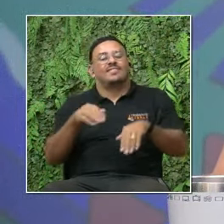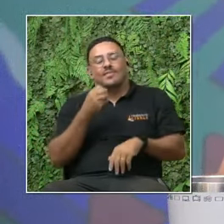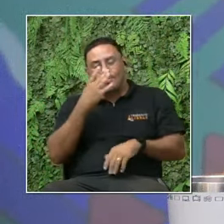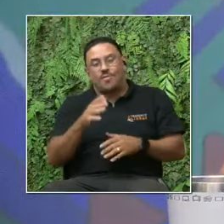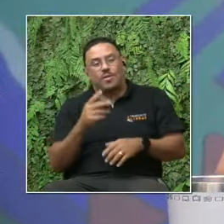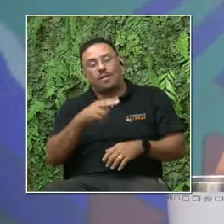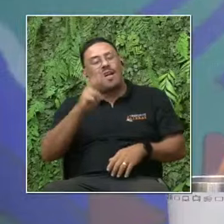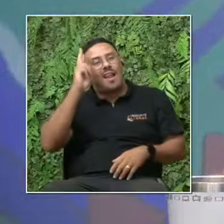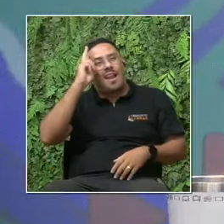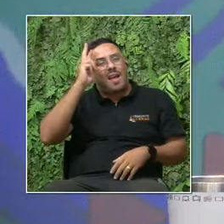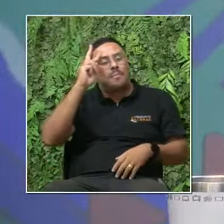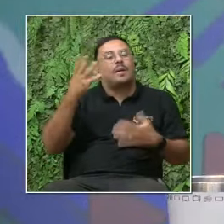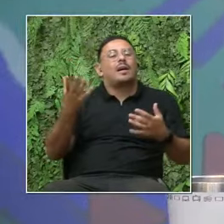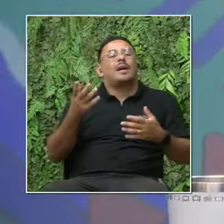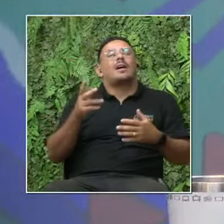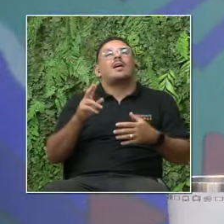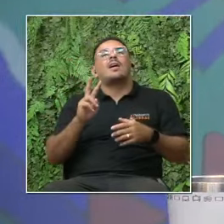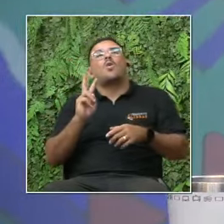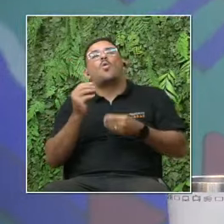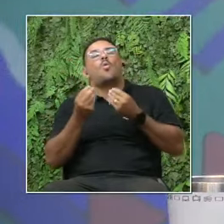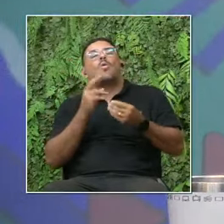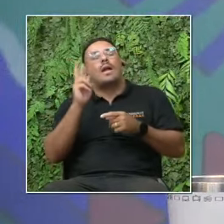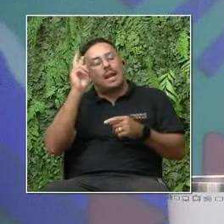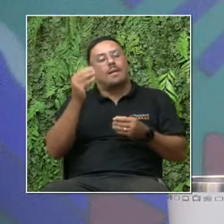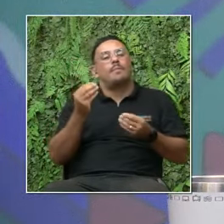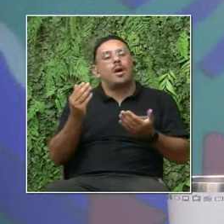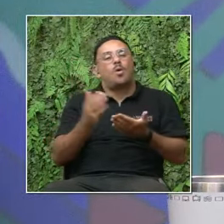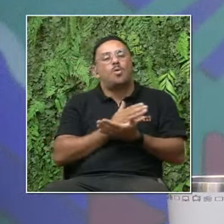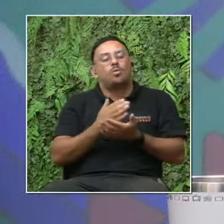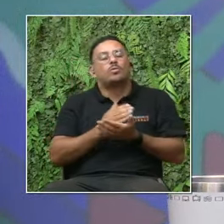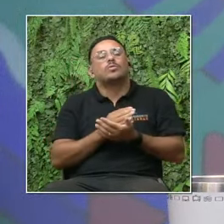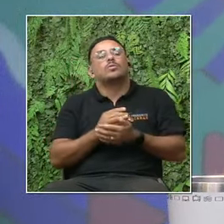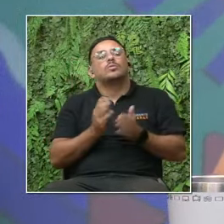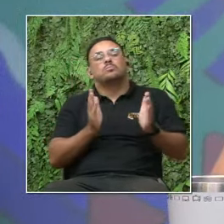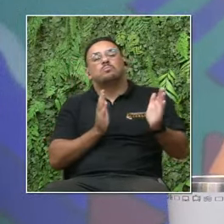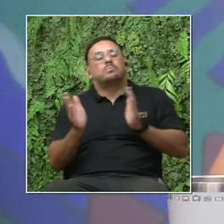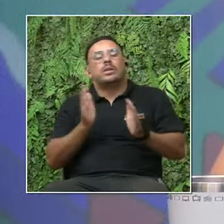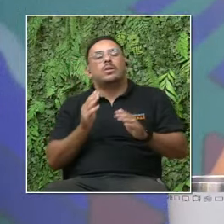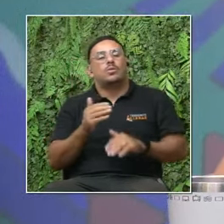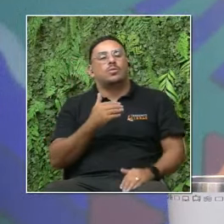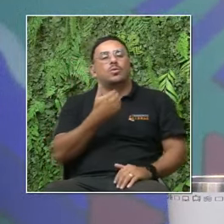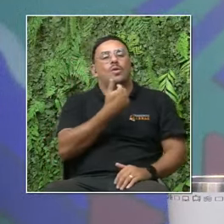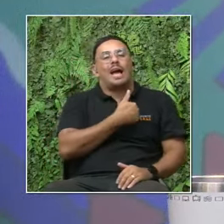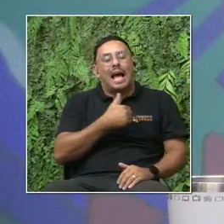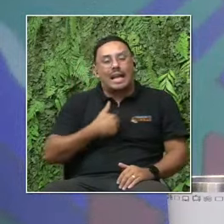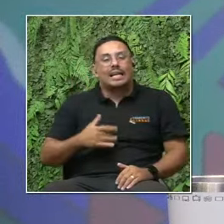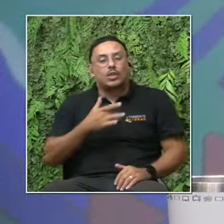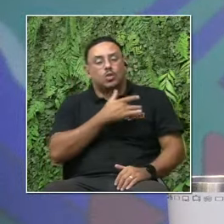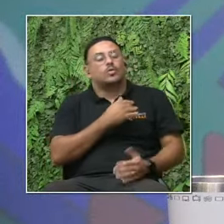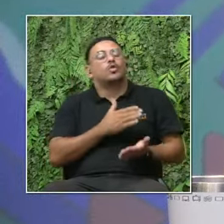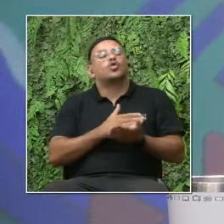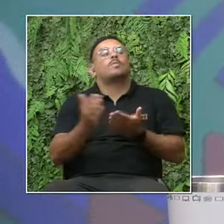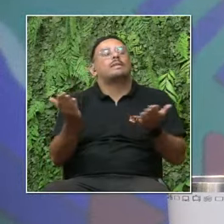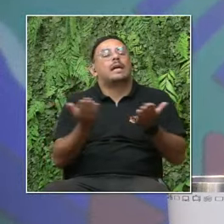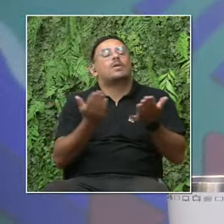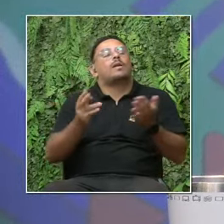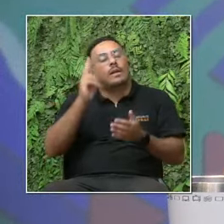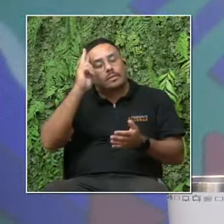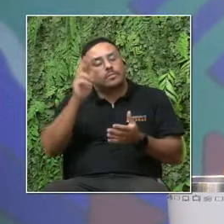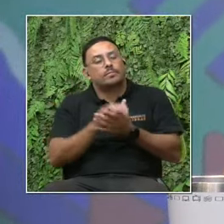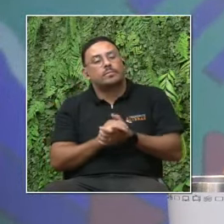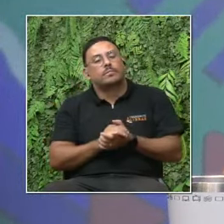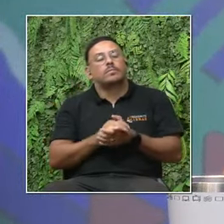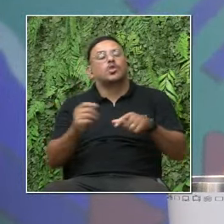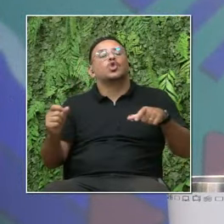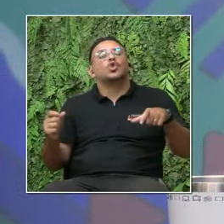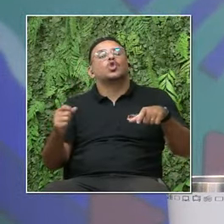pra gente relembrar né Vamos relembrar alguns momentos históricos de Atlético e de Cruzeiro vamos começar lembrando de